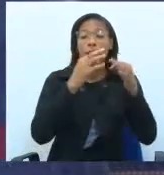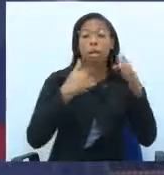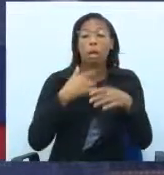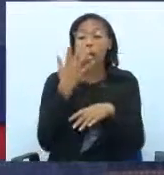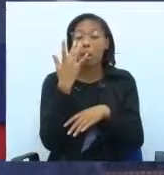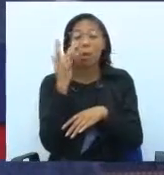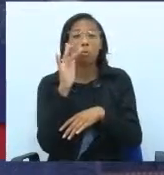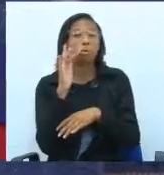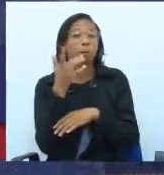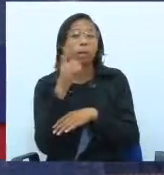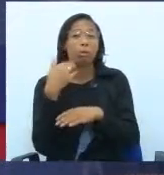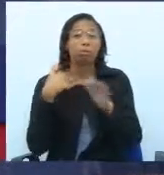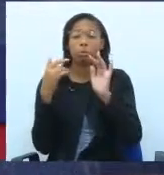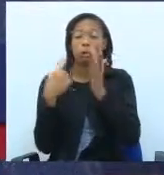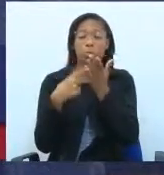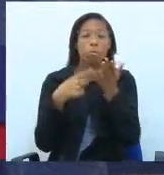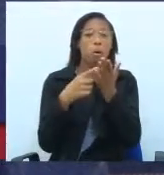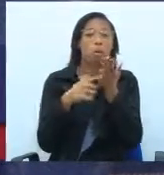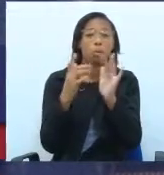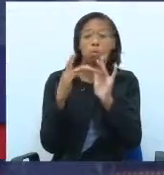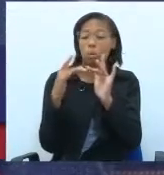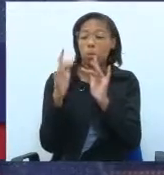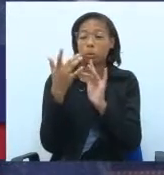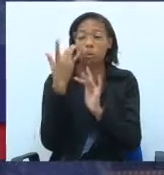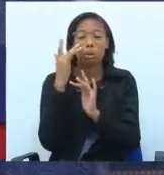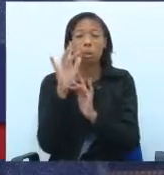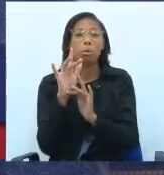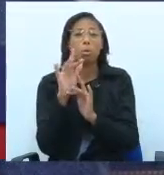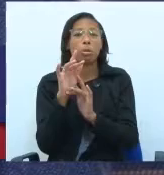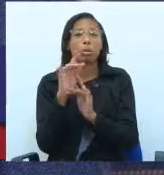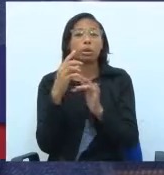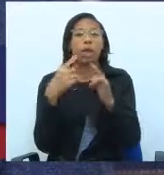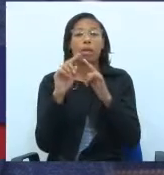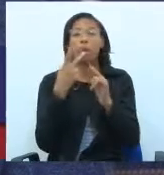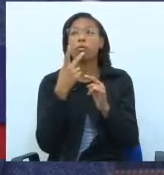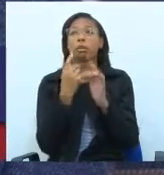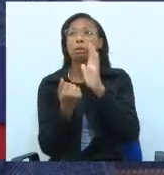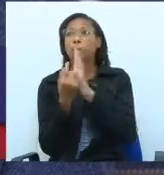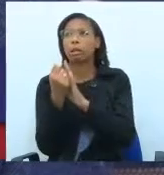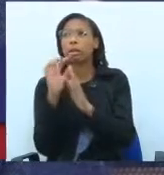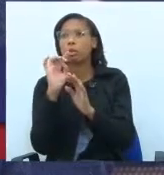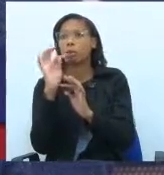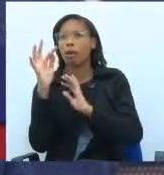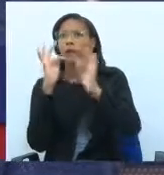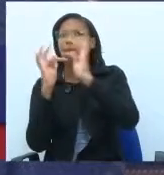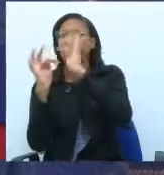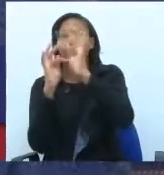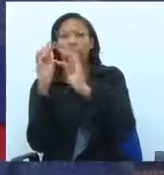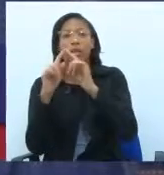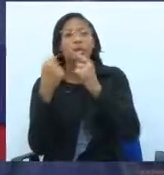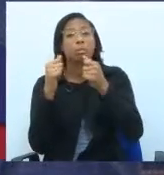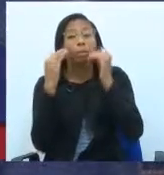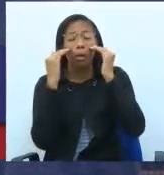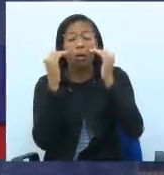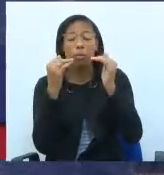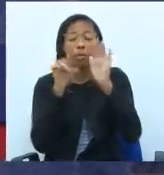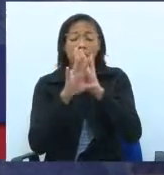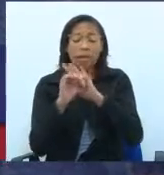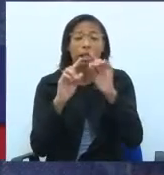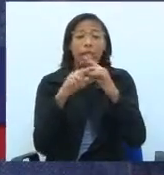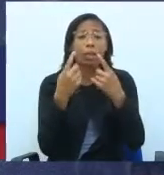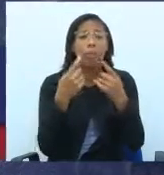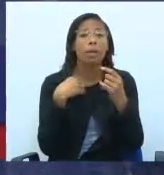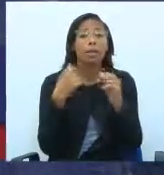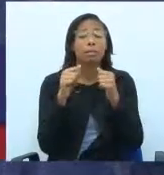tenho participação. Assim, a Secretaria de Finanças, não que ela seja técnica, a gente segue uma determinação política